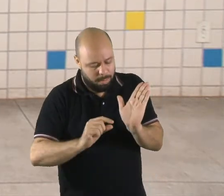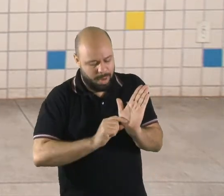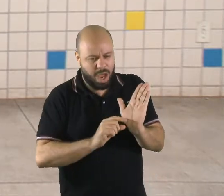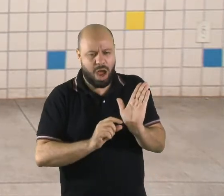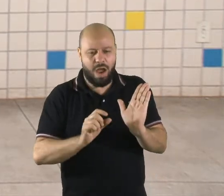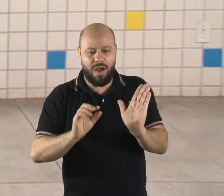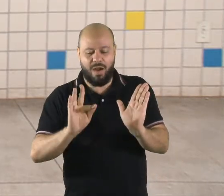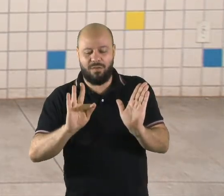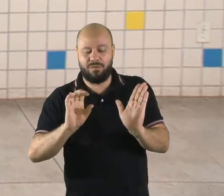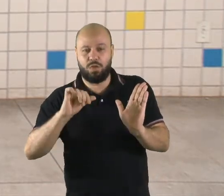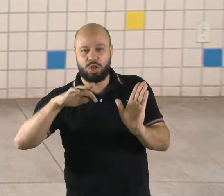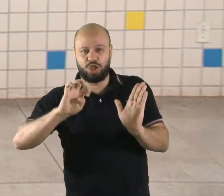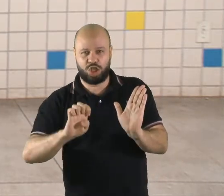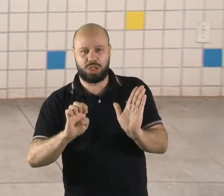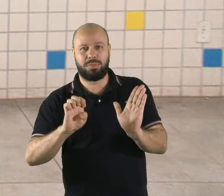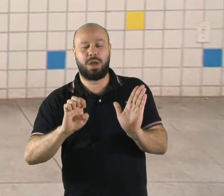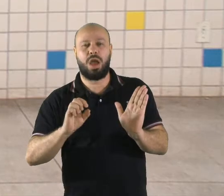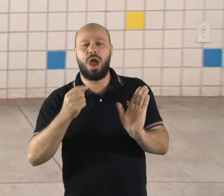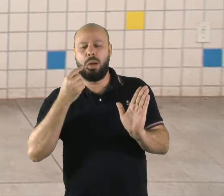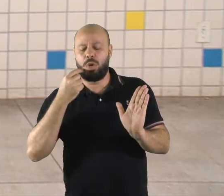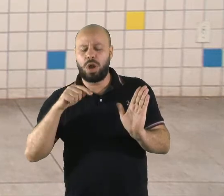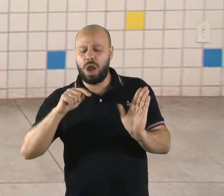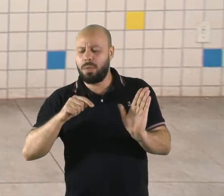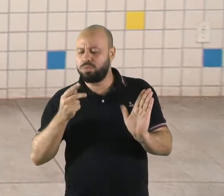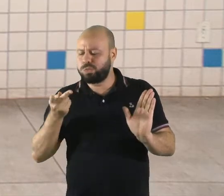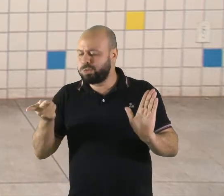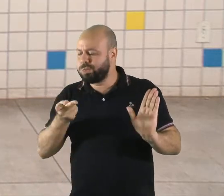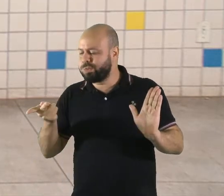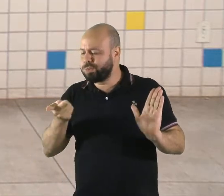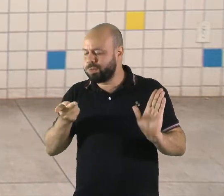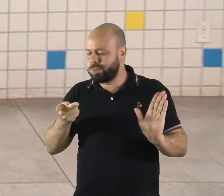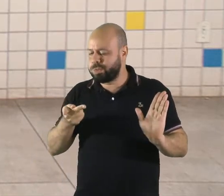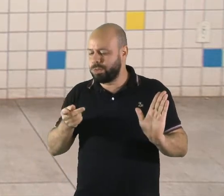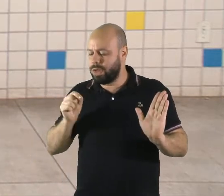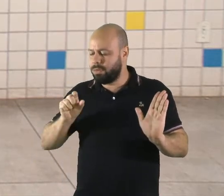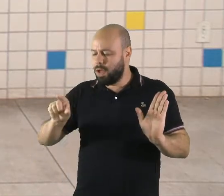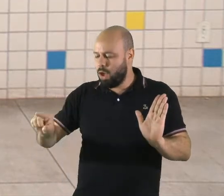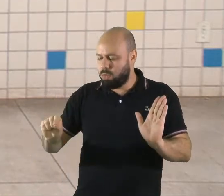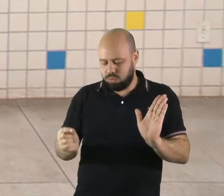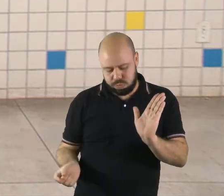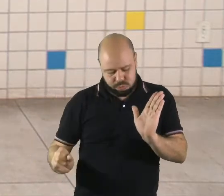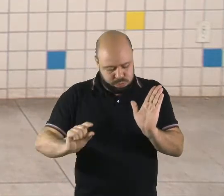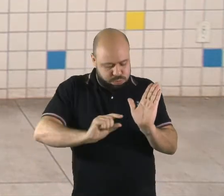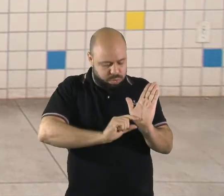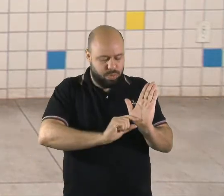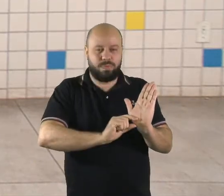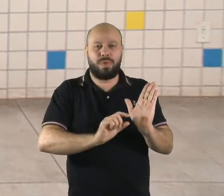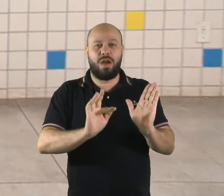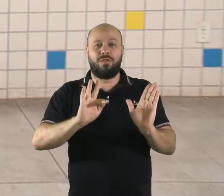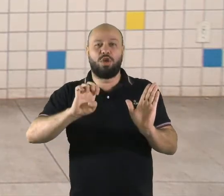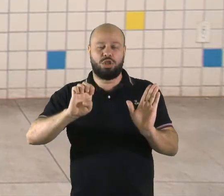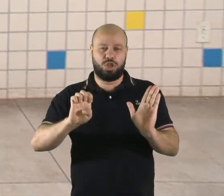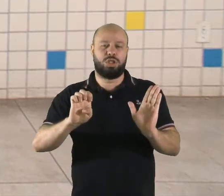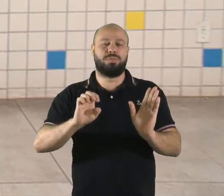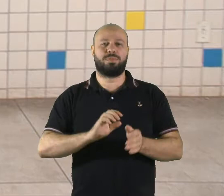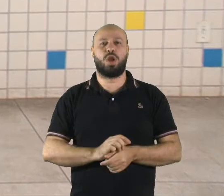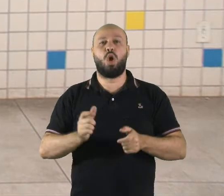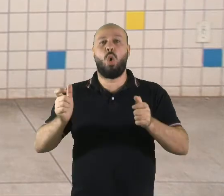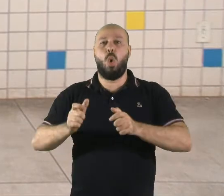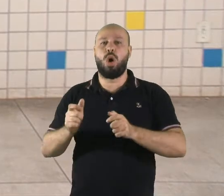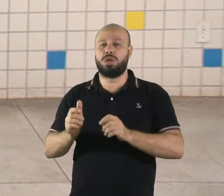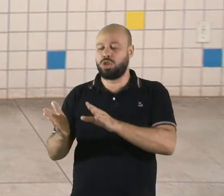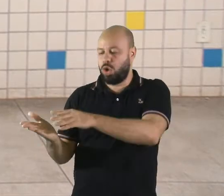Essa informação de onde você retirou esses dados é que se chama fonte. Pode observar